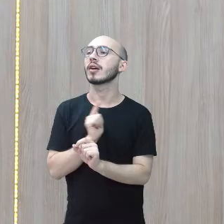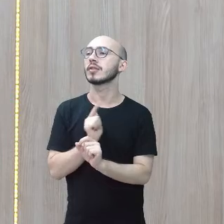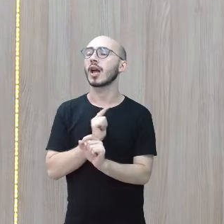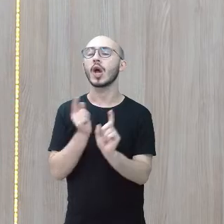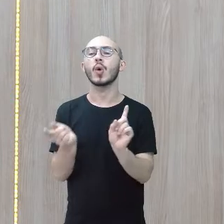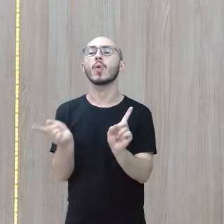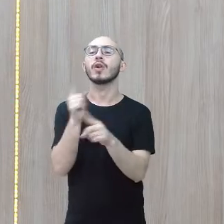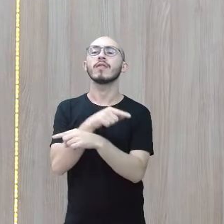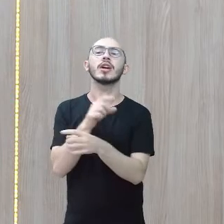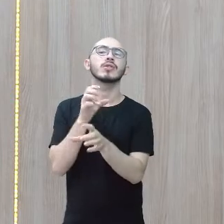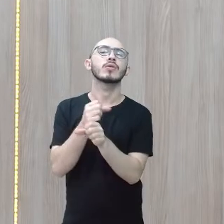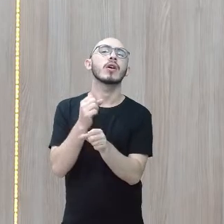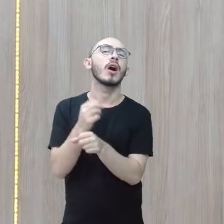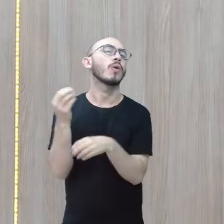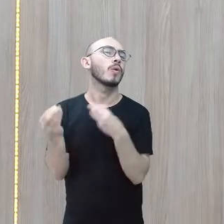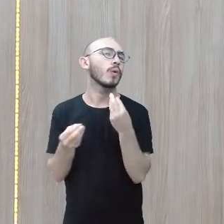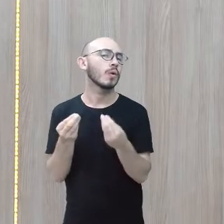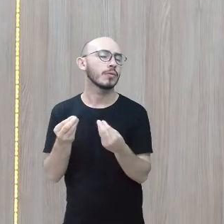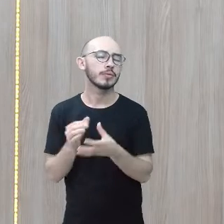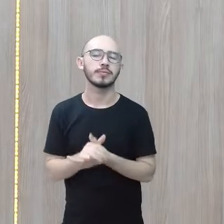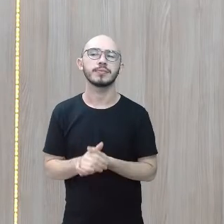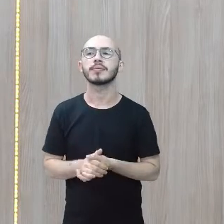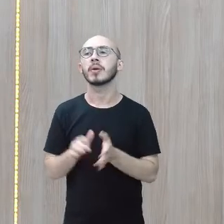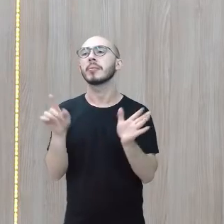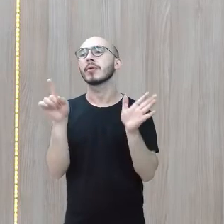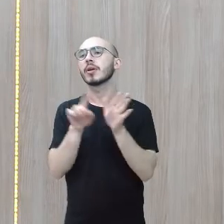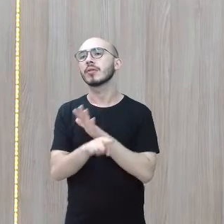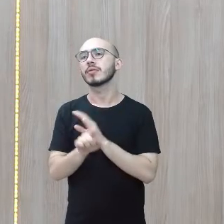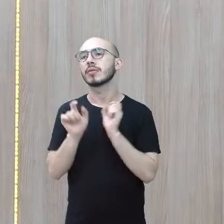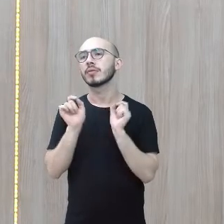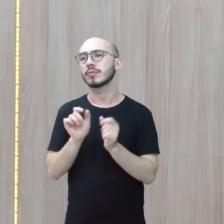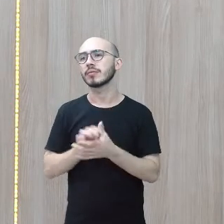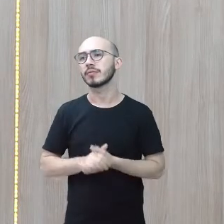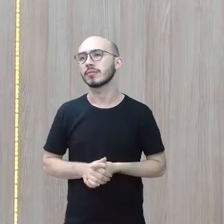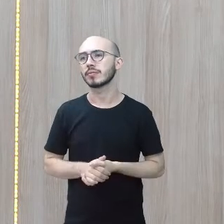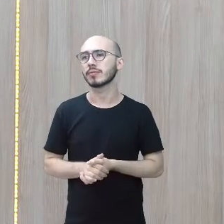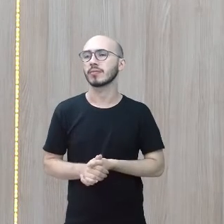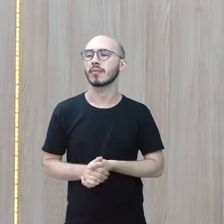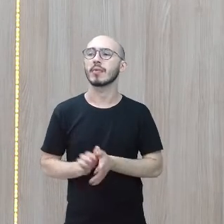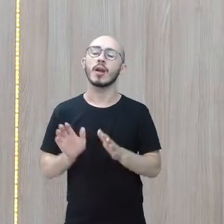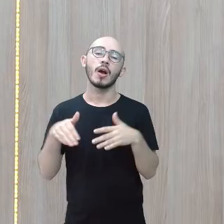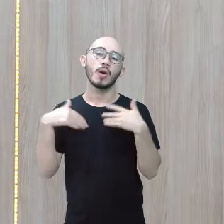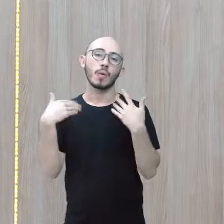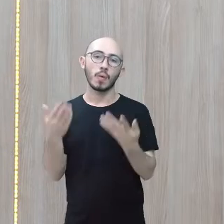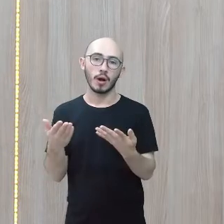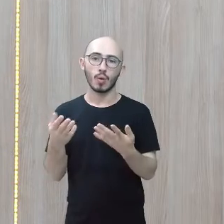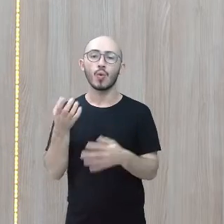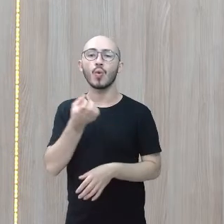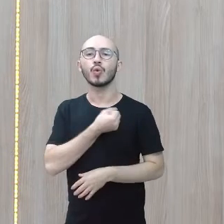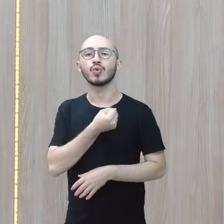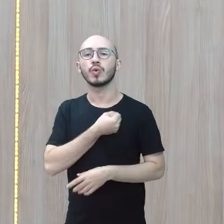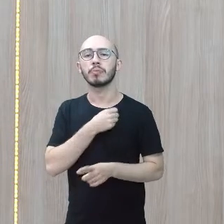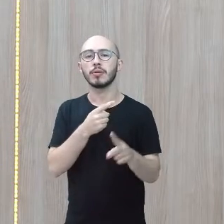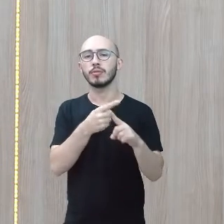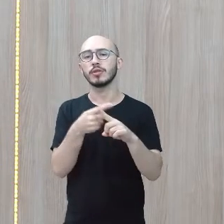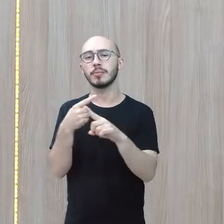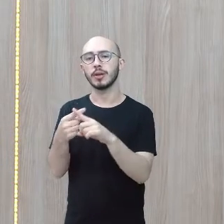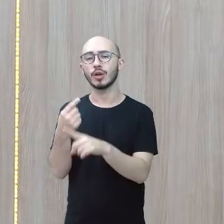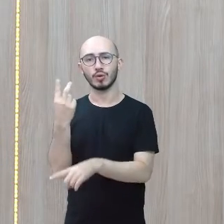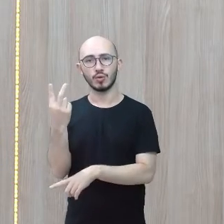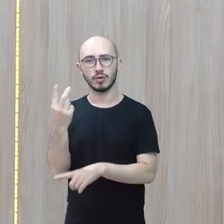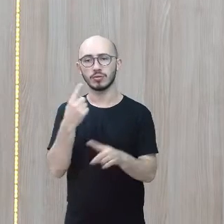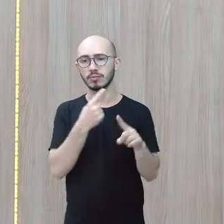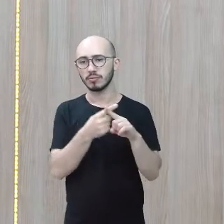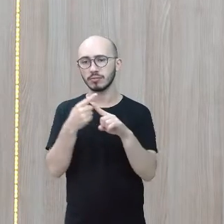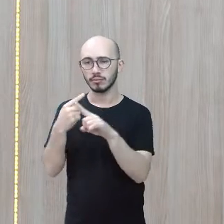operação contrária, a operação inversa. E a pergunta vai ser, qual é o número que eu multiplico 2 vezes por ele mesmo, que